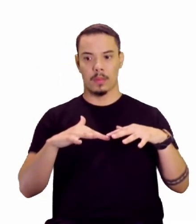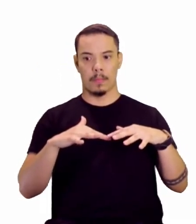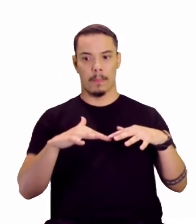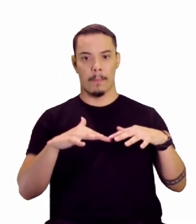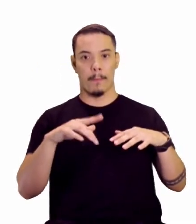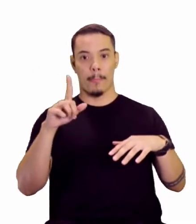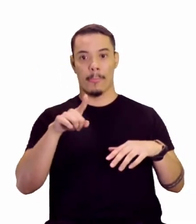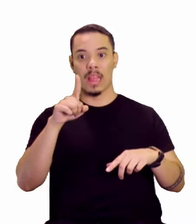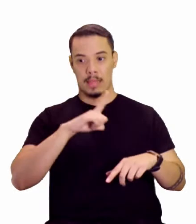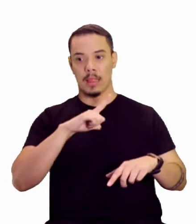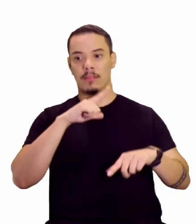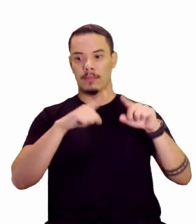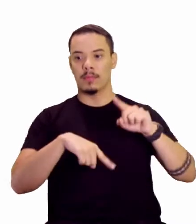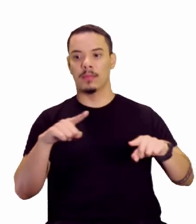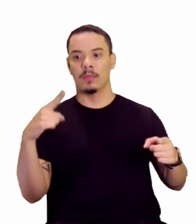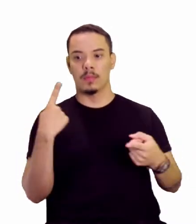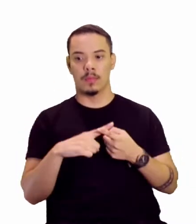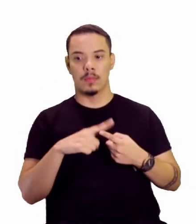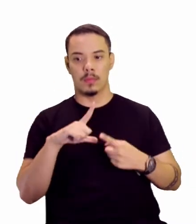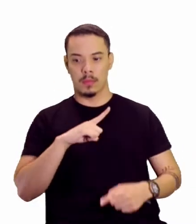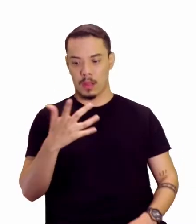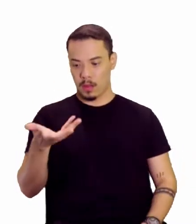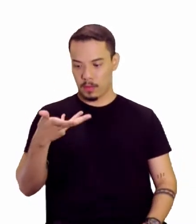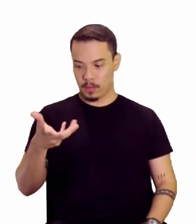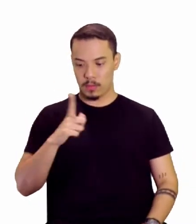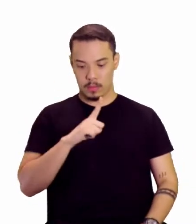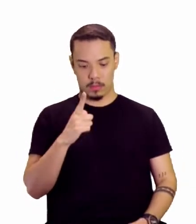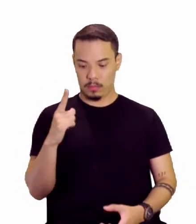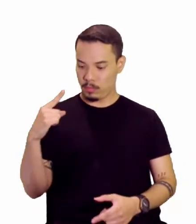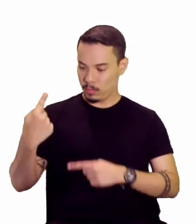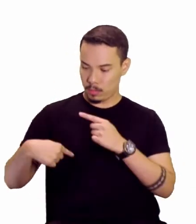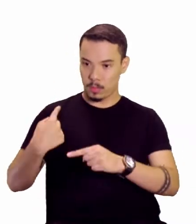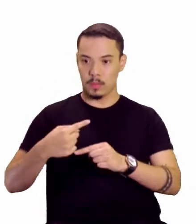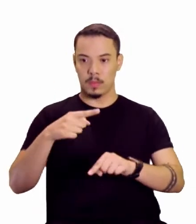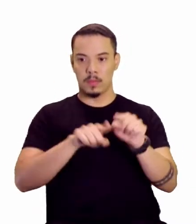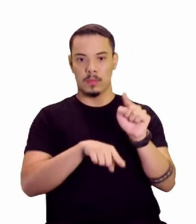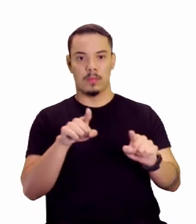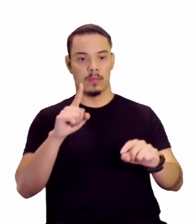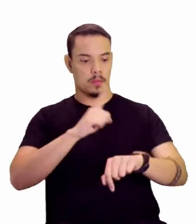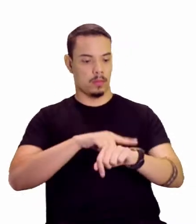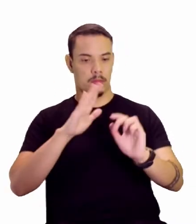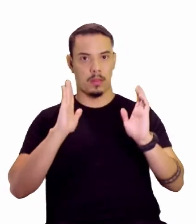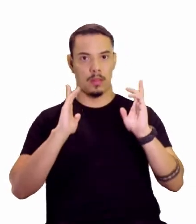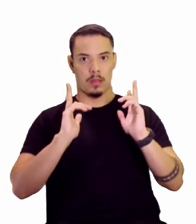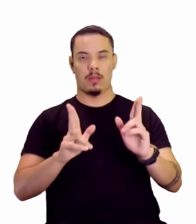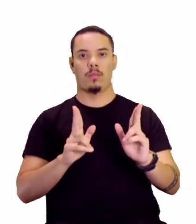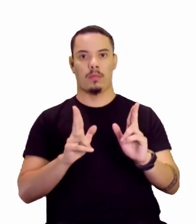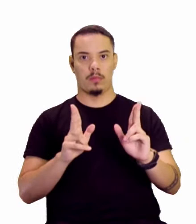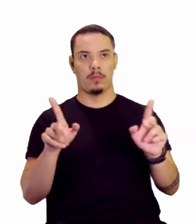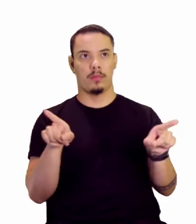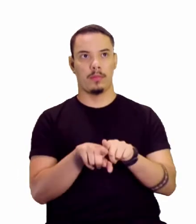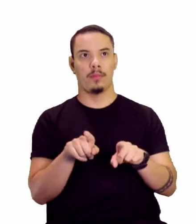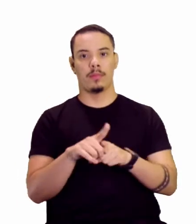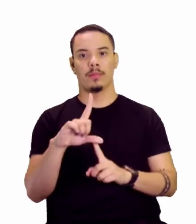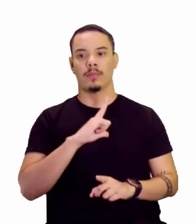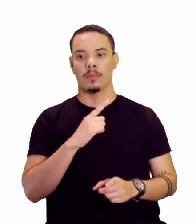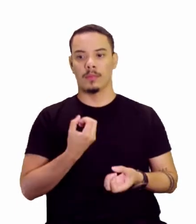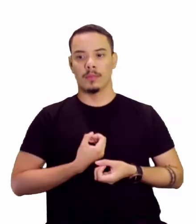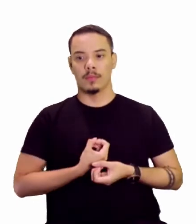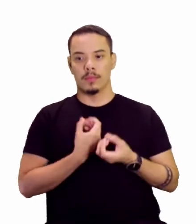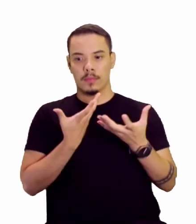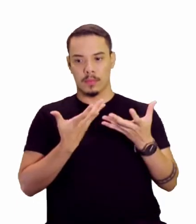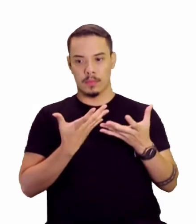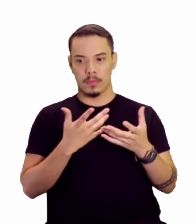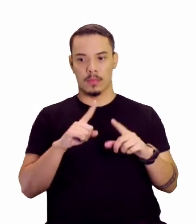uniformemente variado, né, Décio, porque a velocidade ela tem uma variação aqui em intervalo de tempos iguais, né? Então, nós temos uma produção de